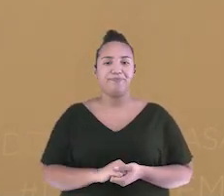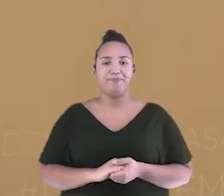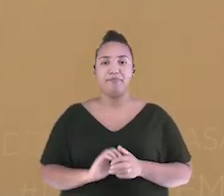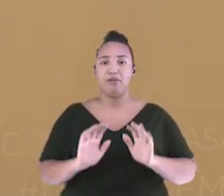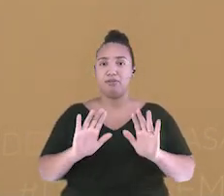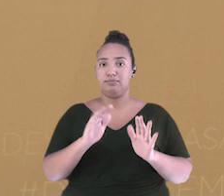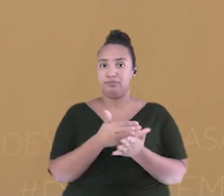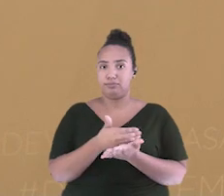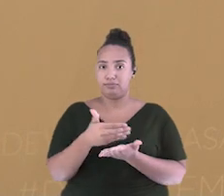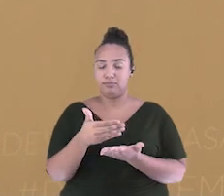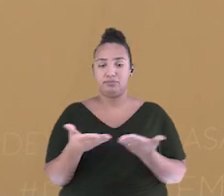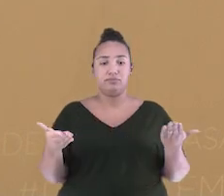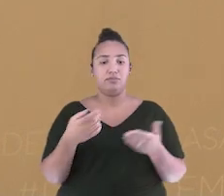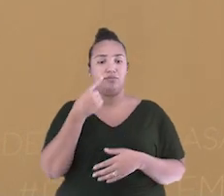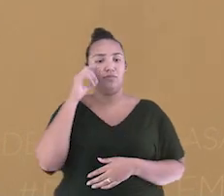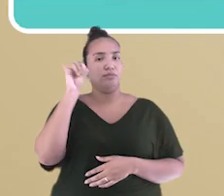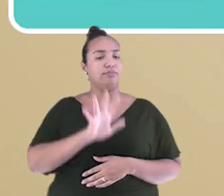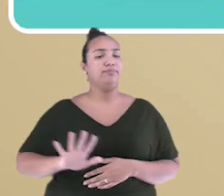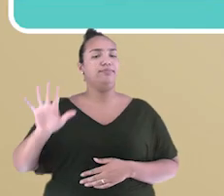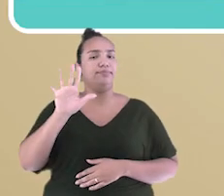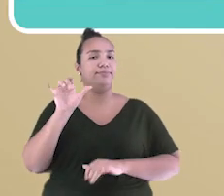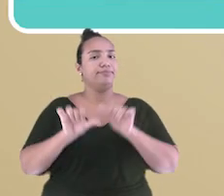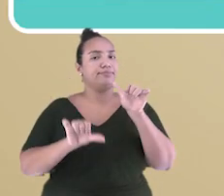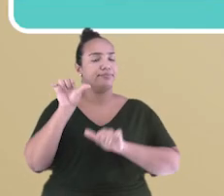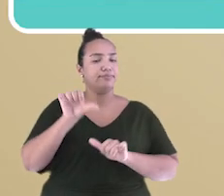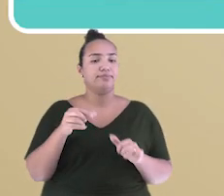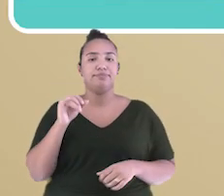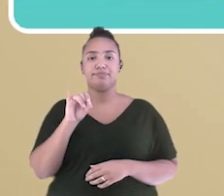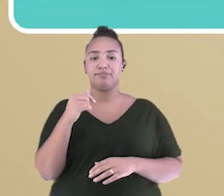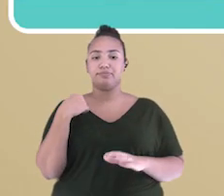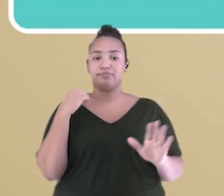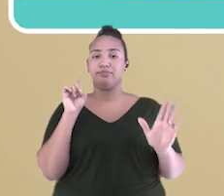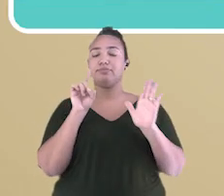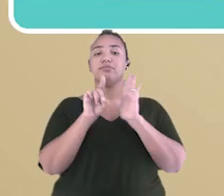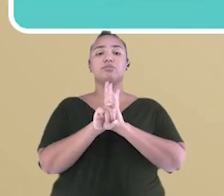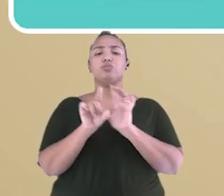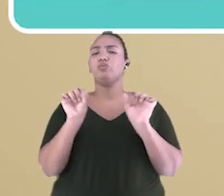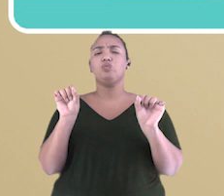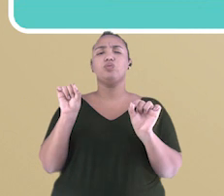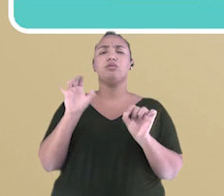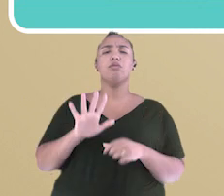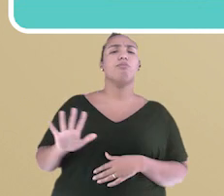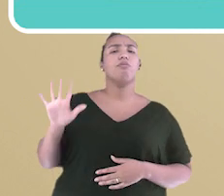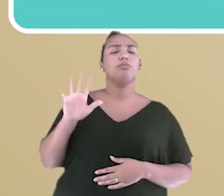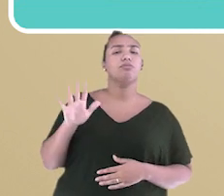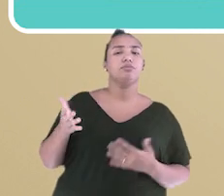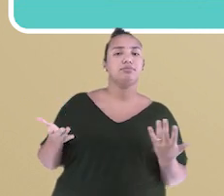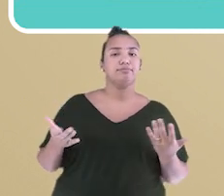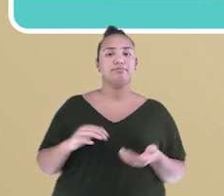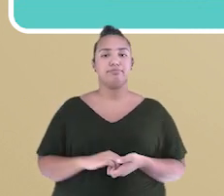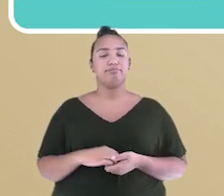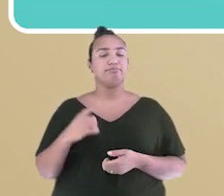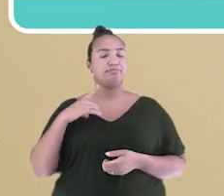lá, analise esta imagem. Se eu te perguntar do que se trata essa imagem, tenho